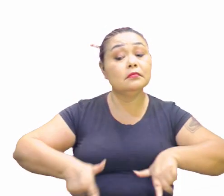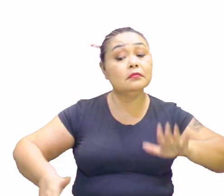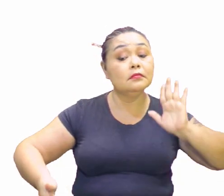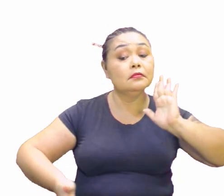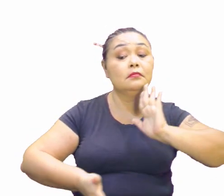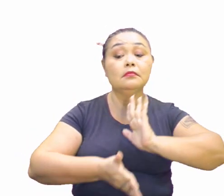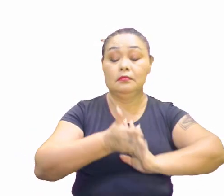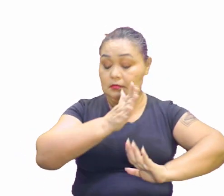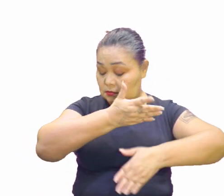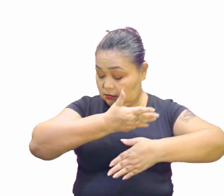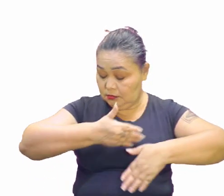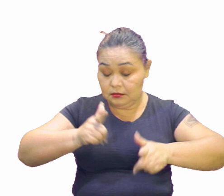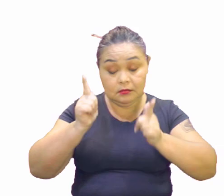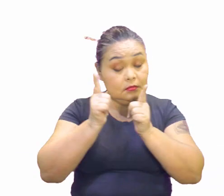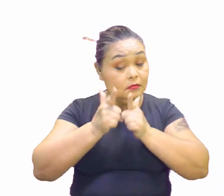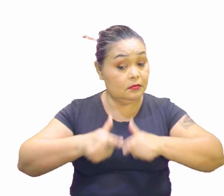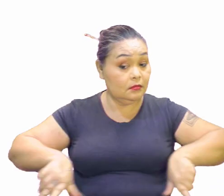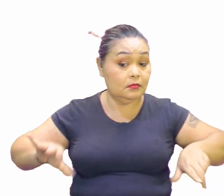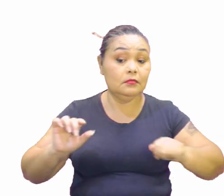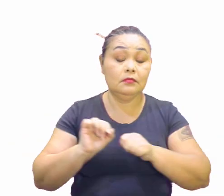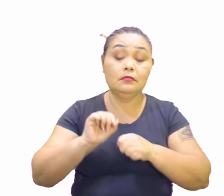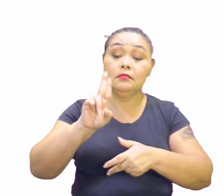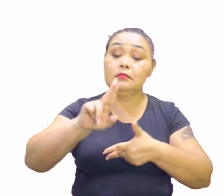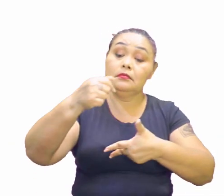impessoal. Use a terceira pessoa do singular.